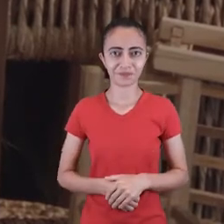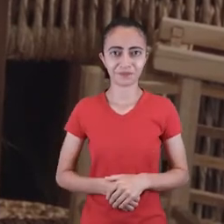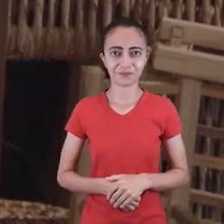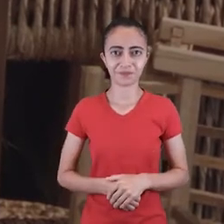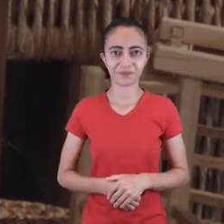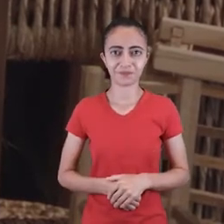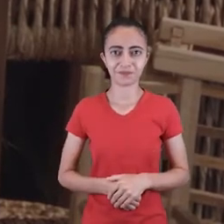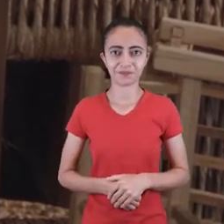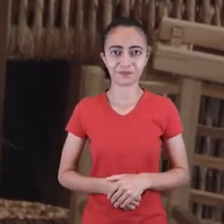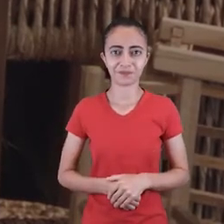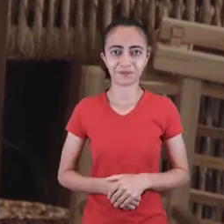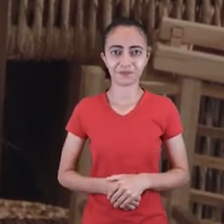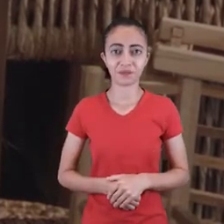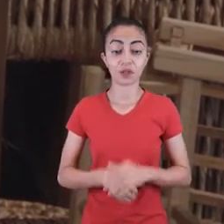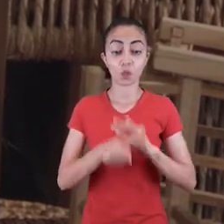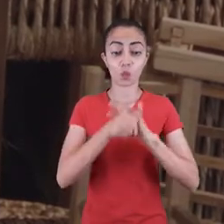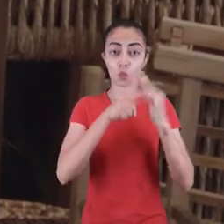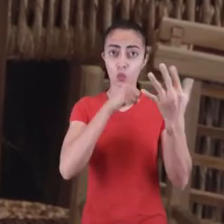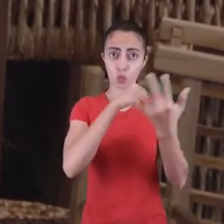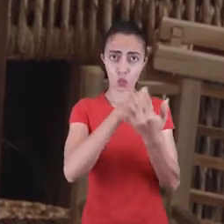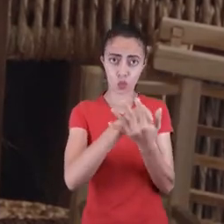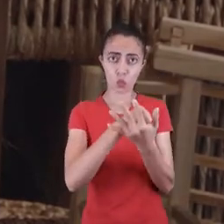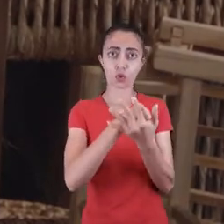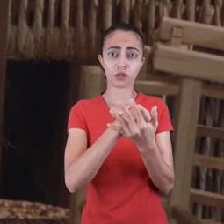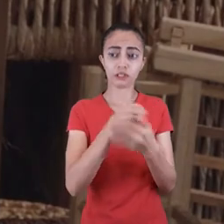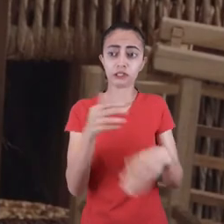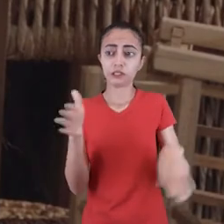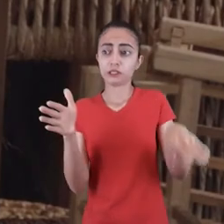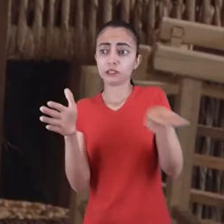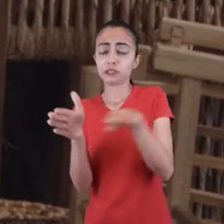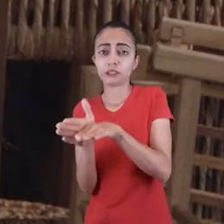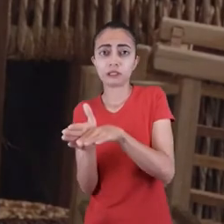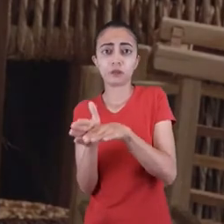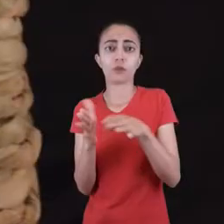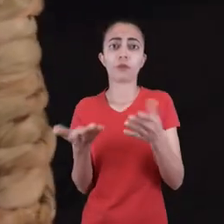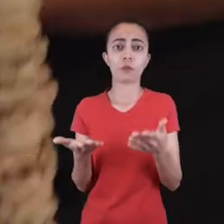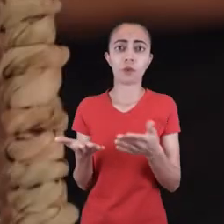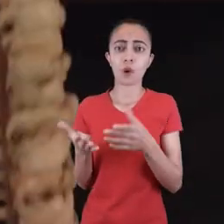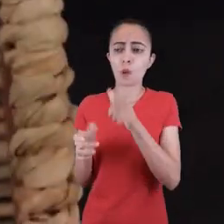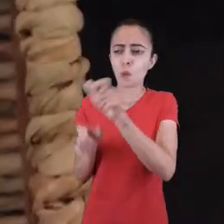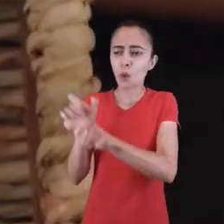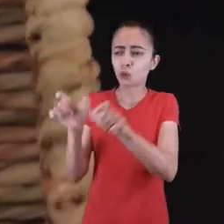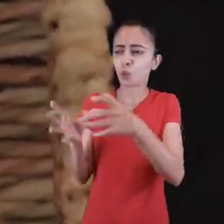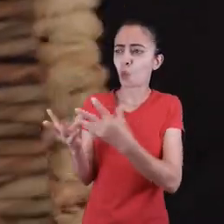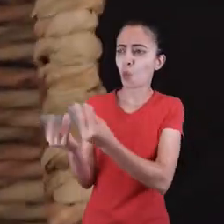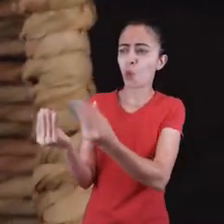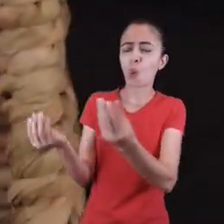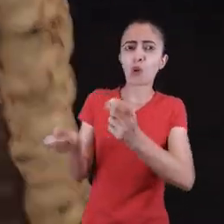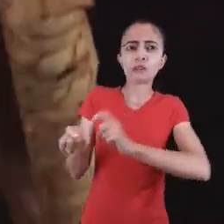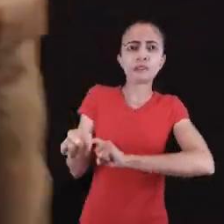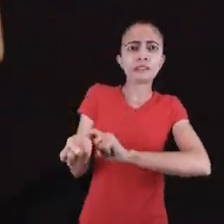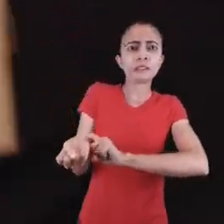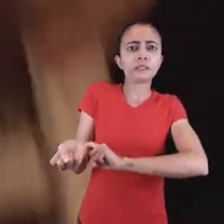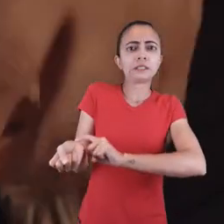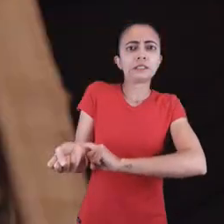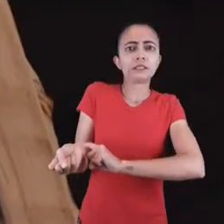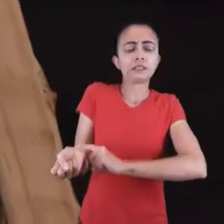A pandemia, o coronavírus veio e deixou muita gente